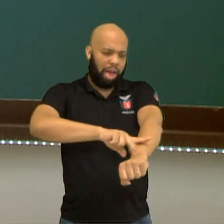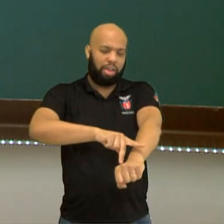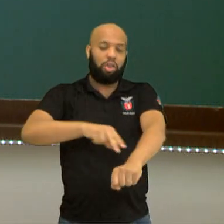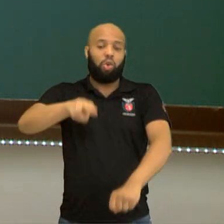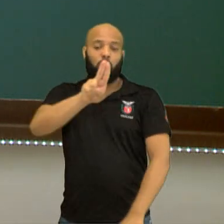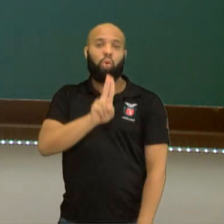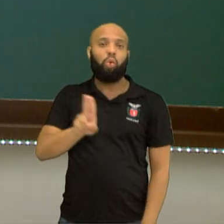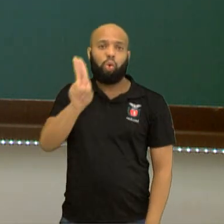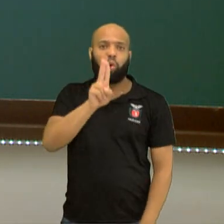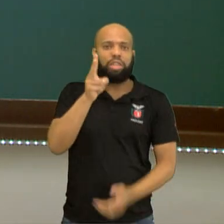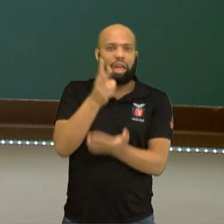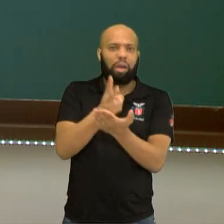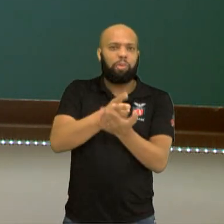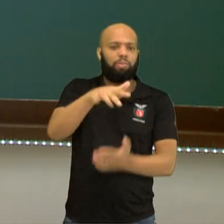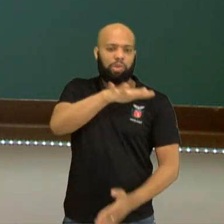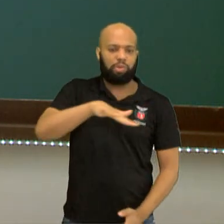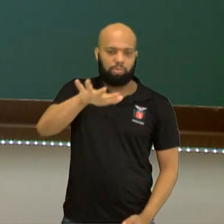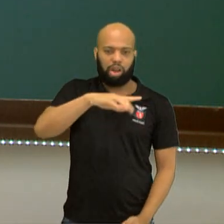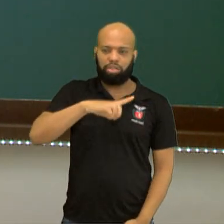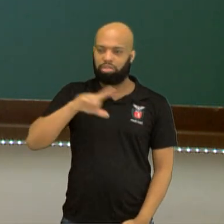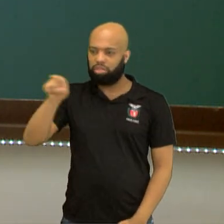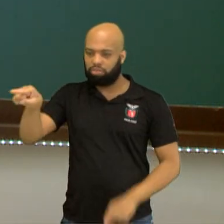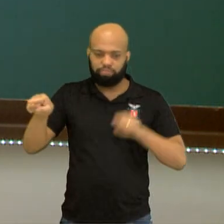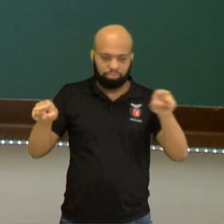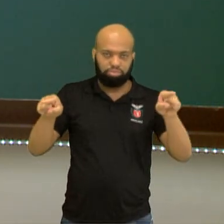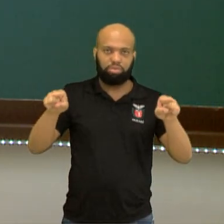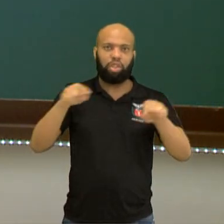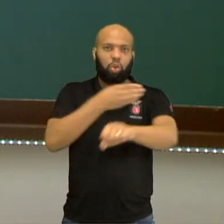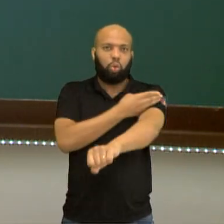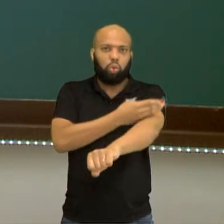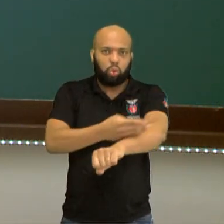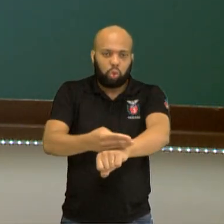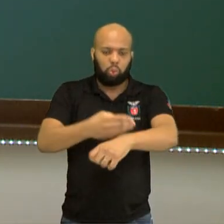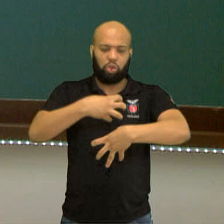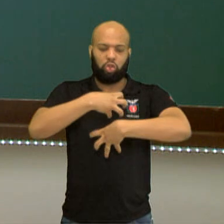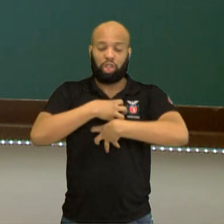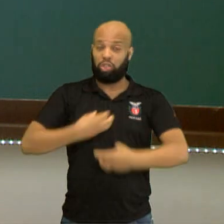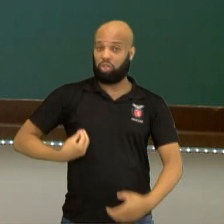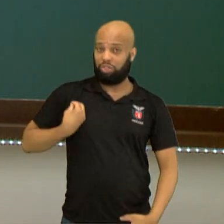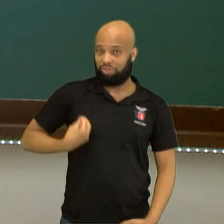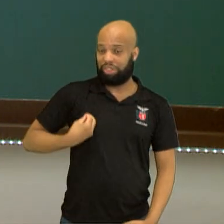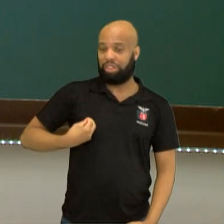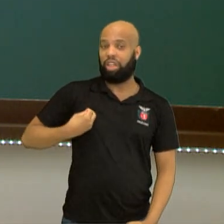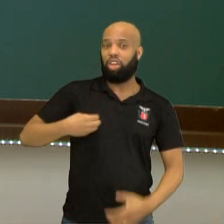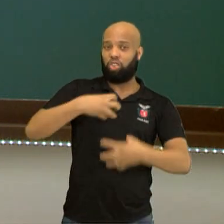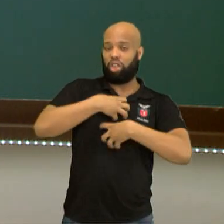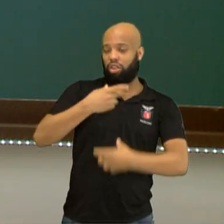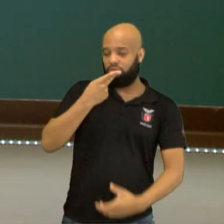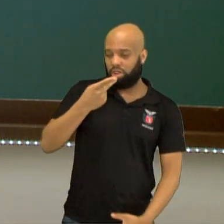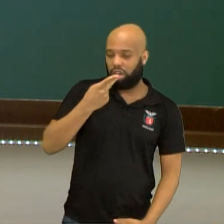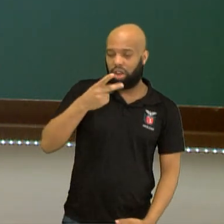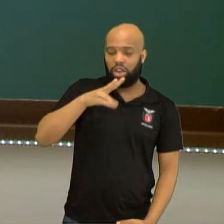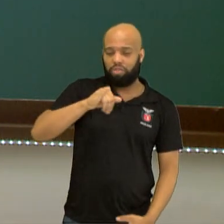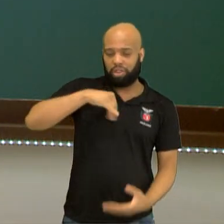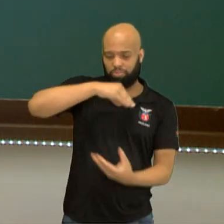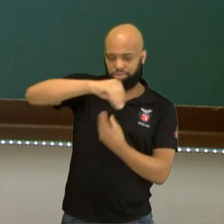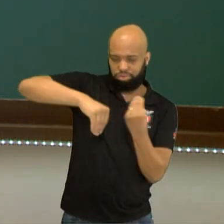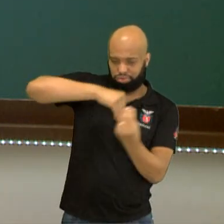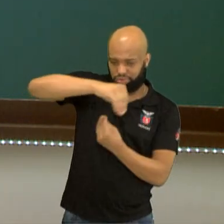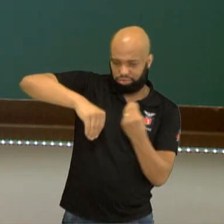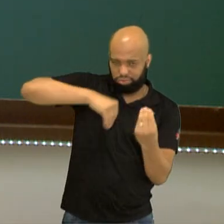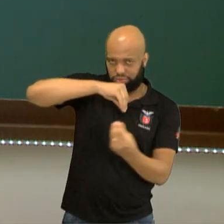um território, cada um com seu hábito, seu costume, sua maneira de falar, e isso se mistura,